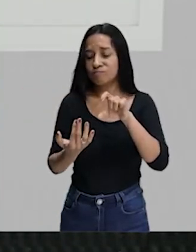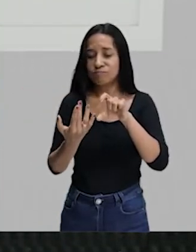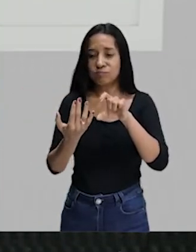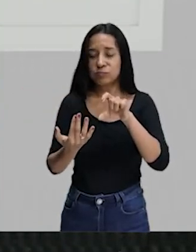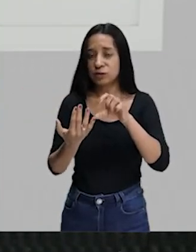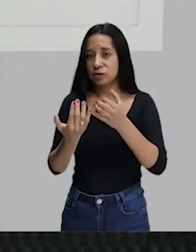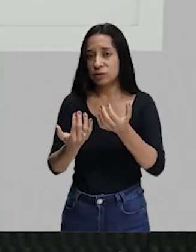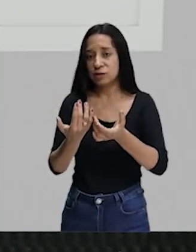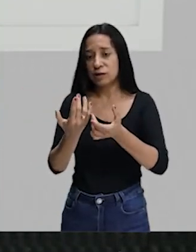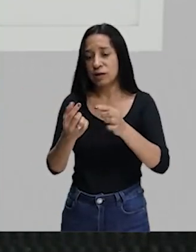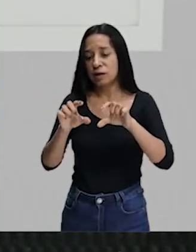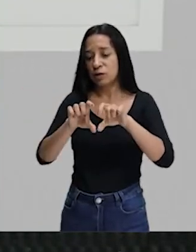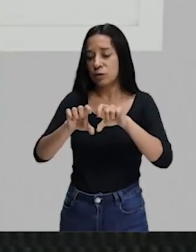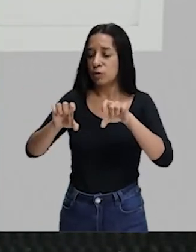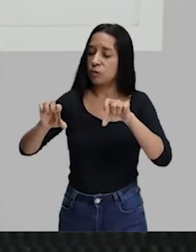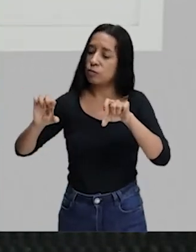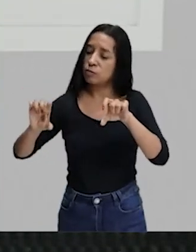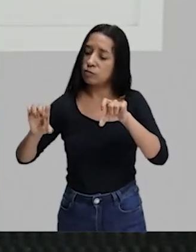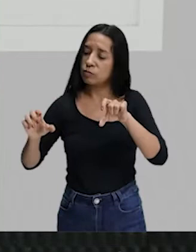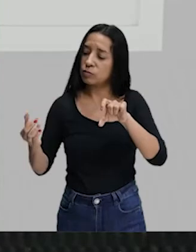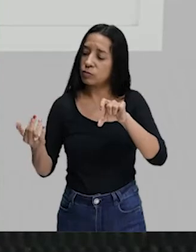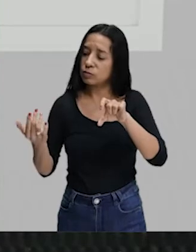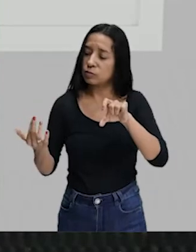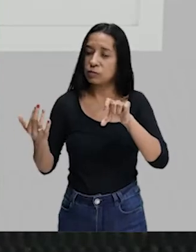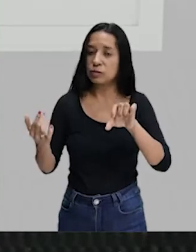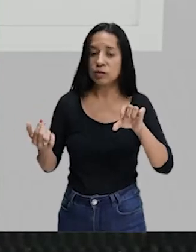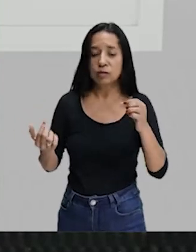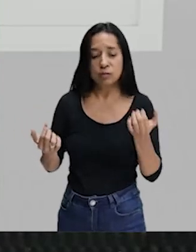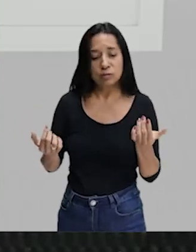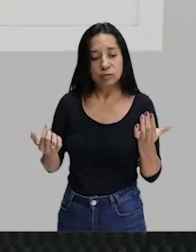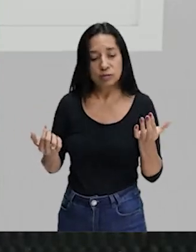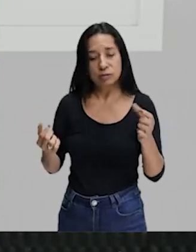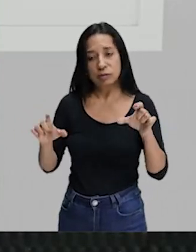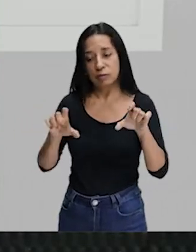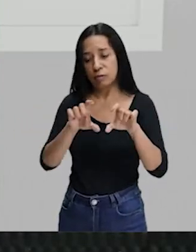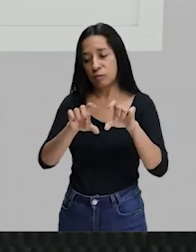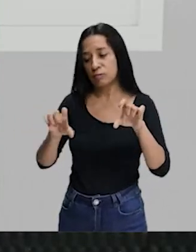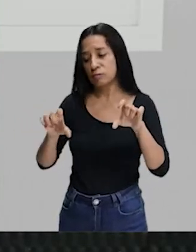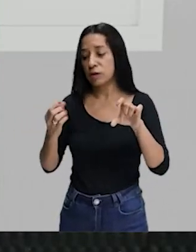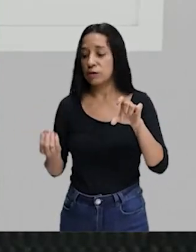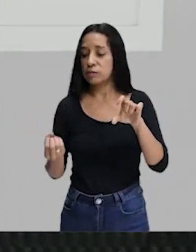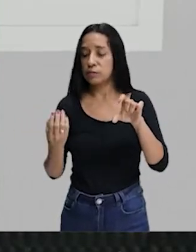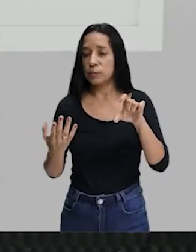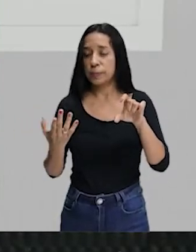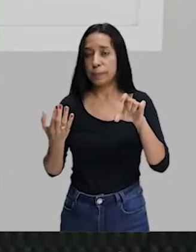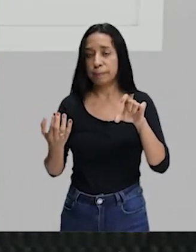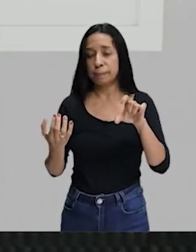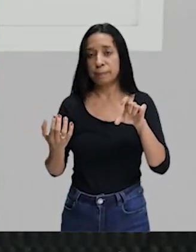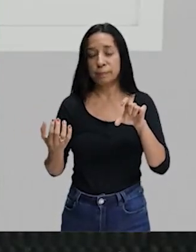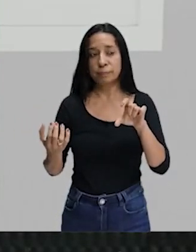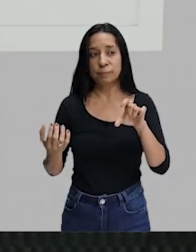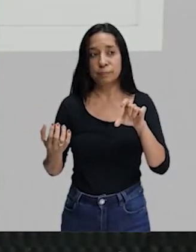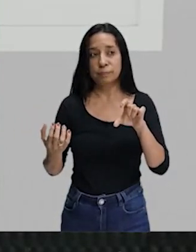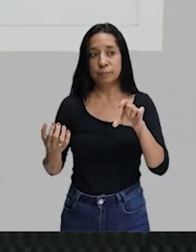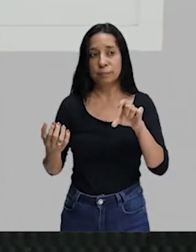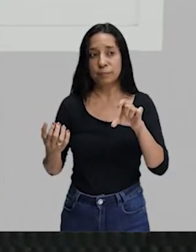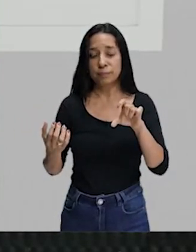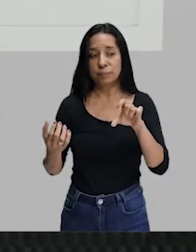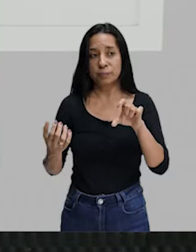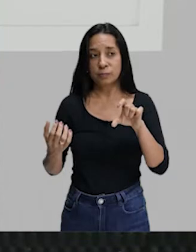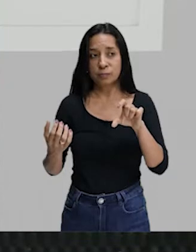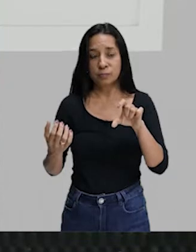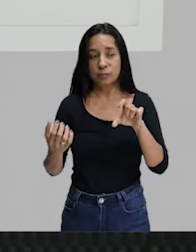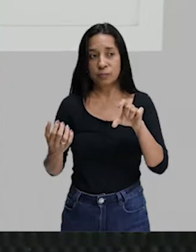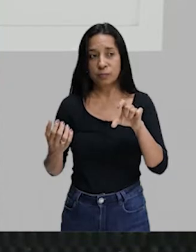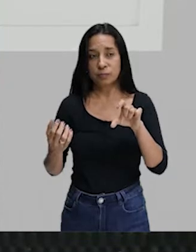ferro em uma das extremidades. Então nós vamos ter aqui o aquecimento, né, de uma barrazinha